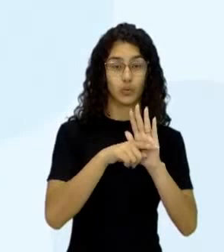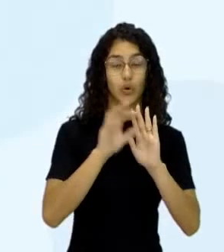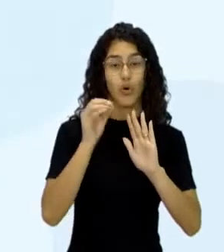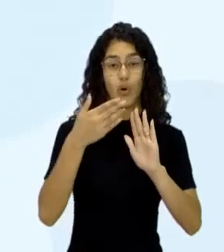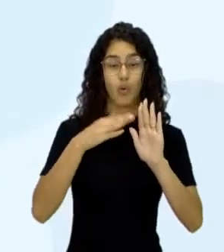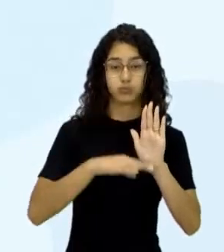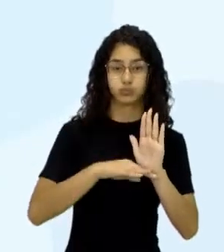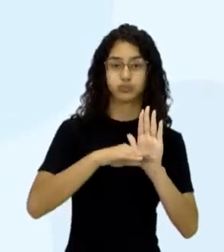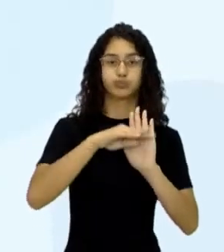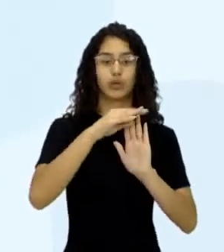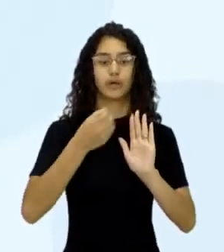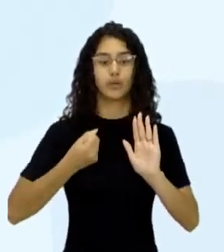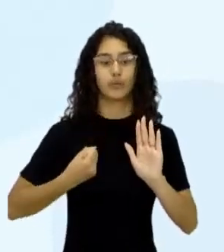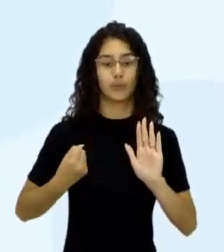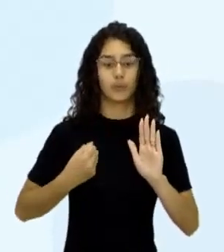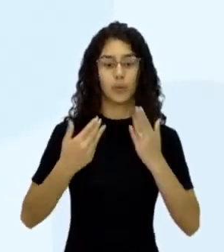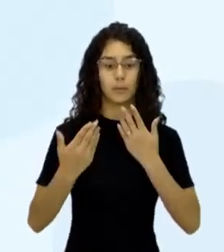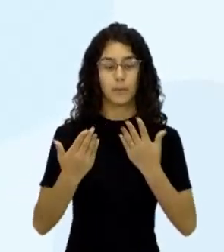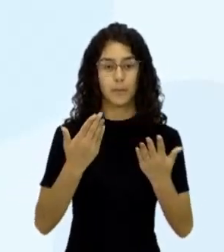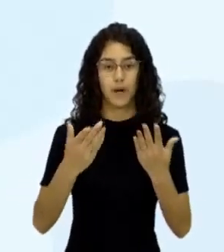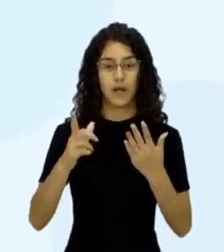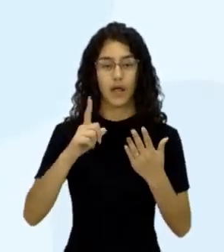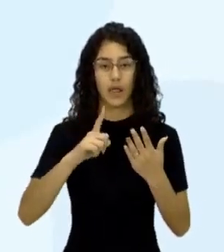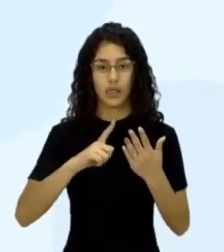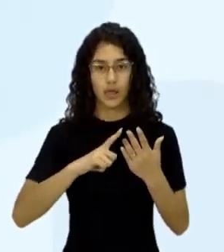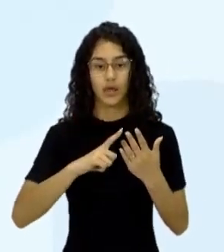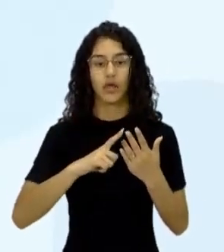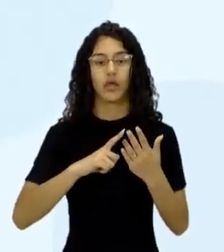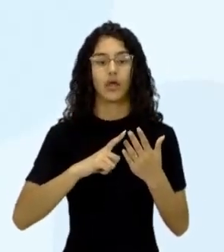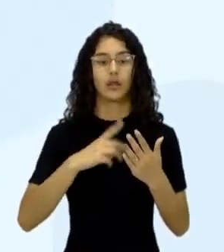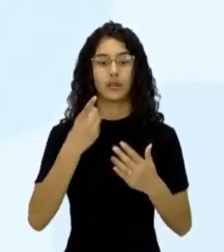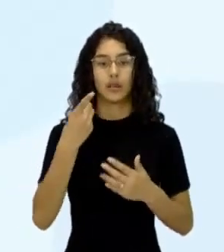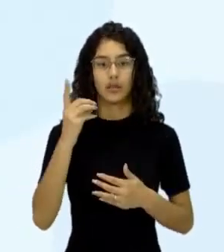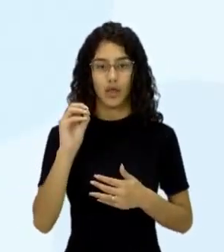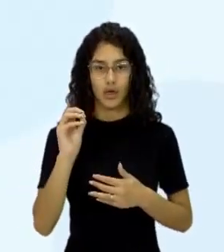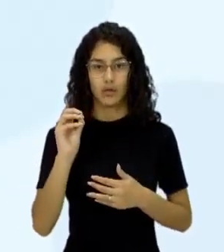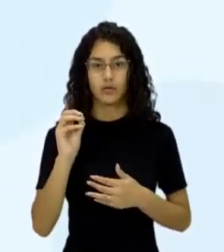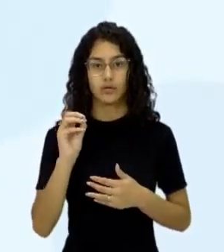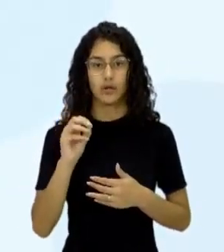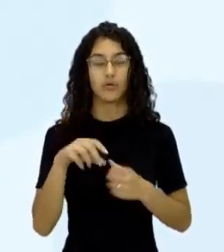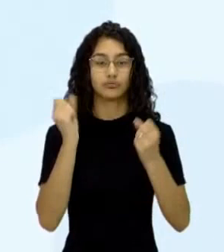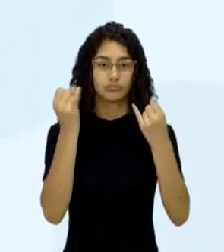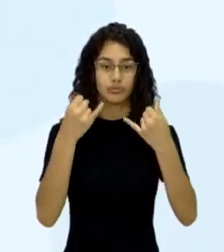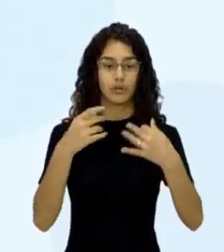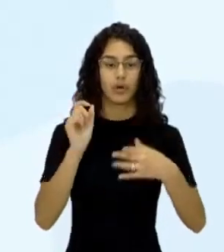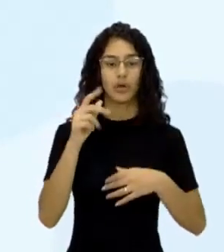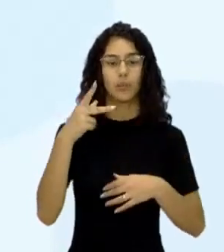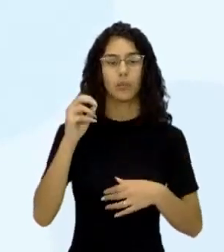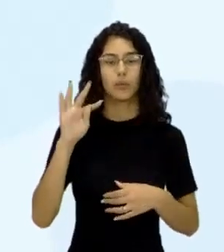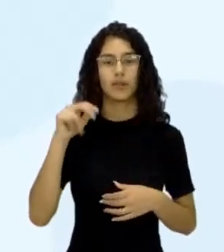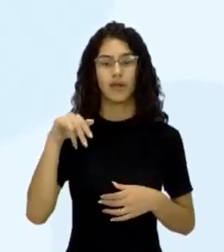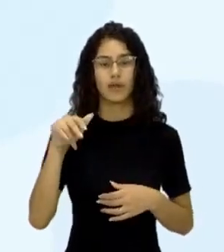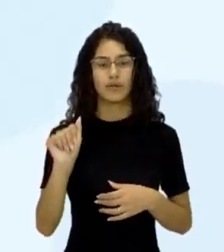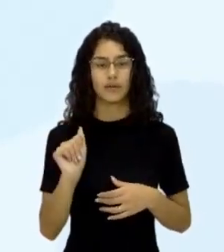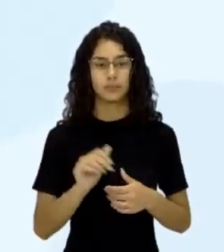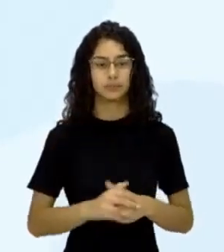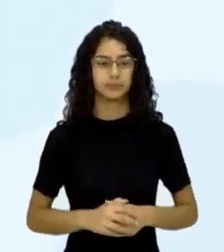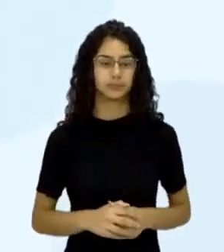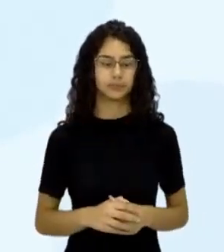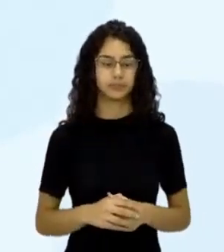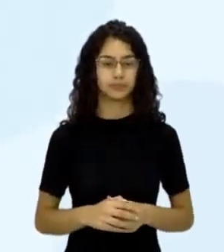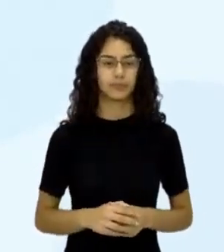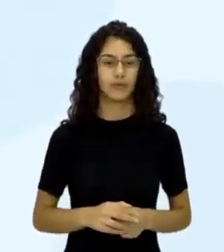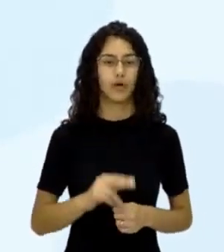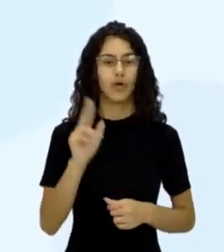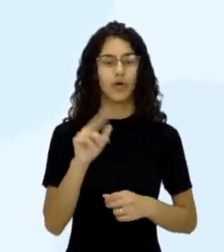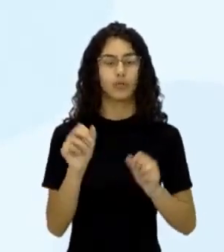e compensa mexendo aí nas potências de 10. Eu vou explicar o que é uma potência de 10, ó. Vou